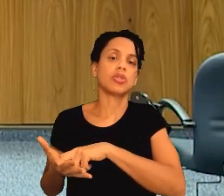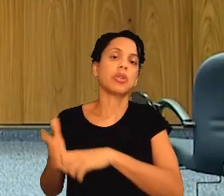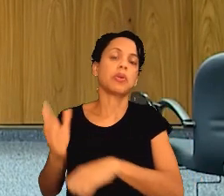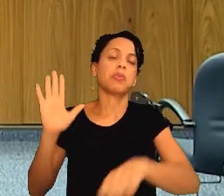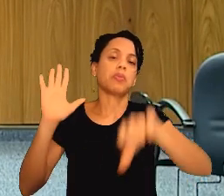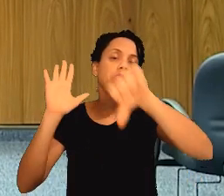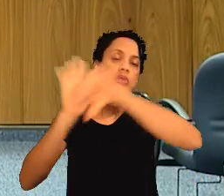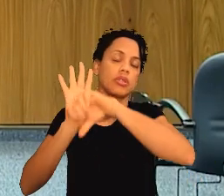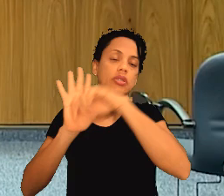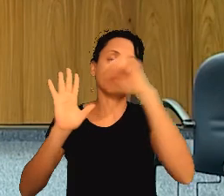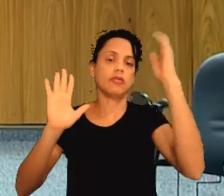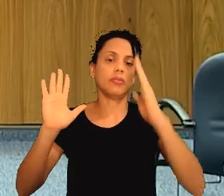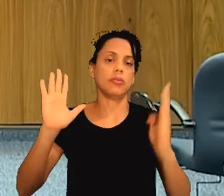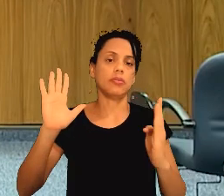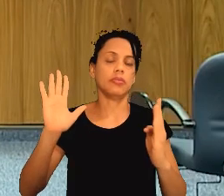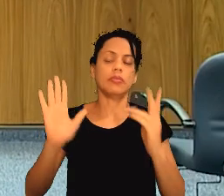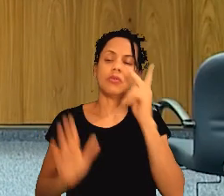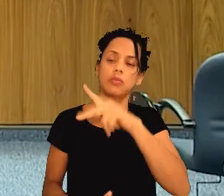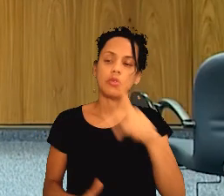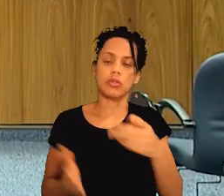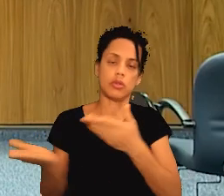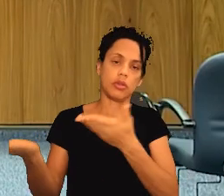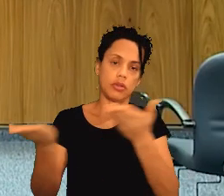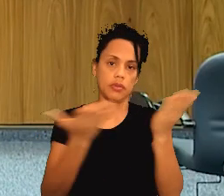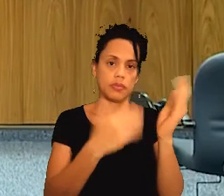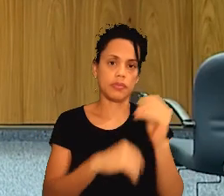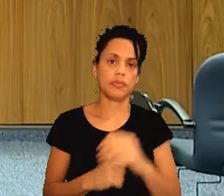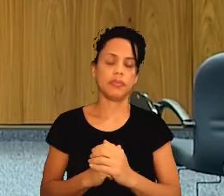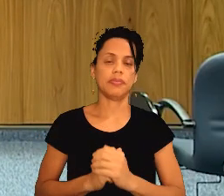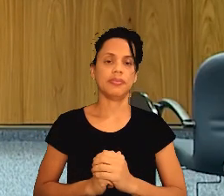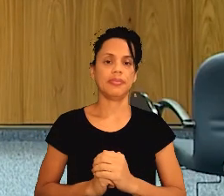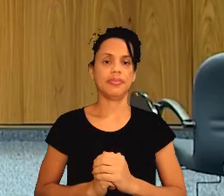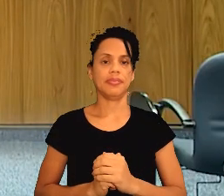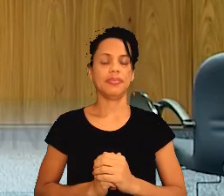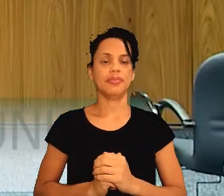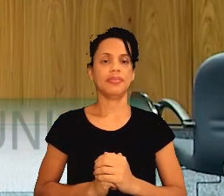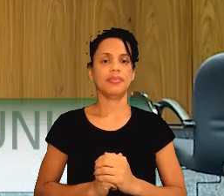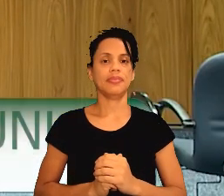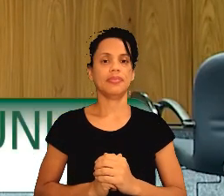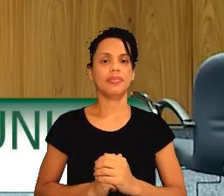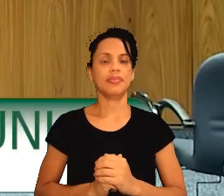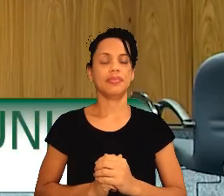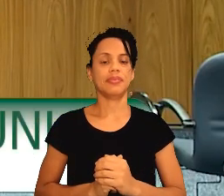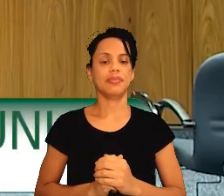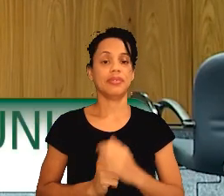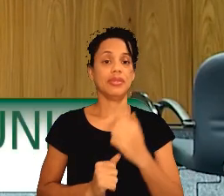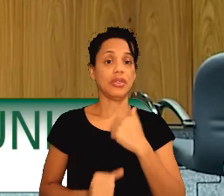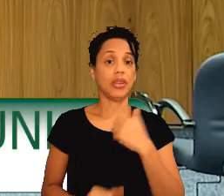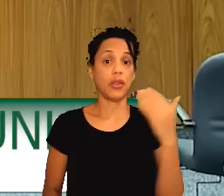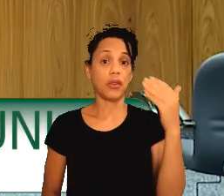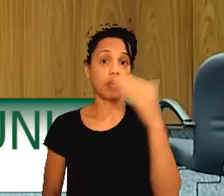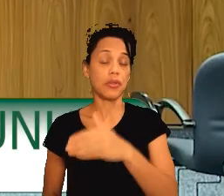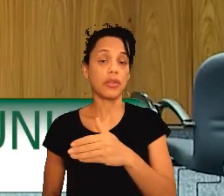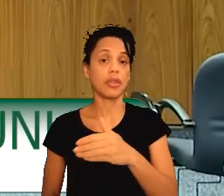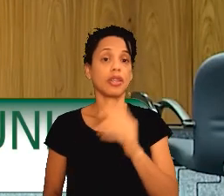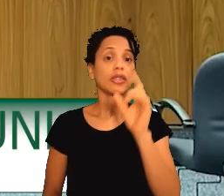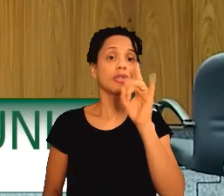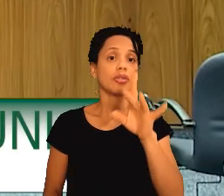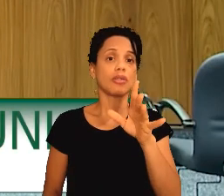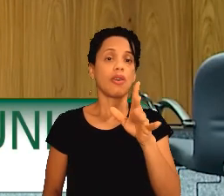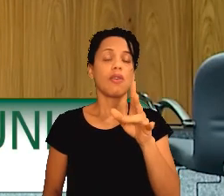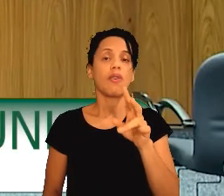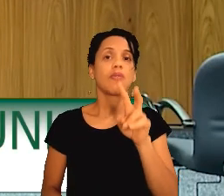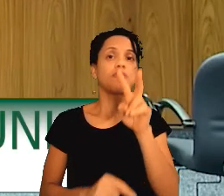Brasil. A professora tem a palavra. Bom, eu não vinha, eu vim para assistir